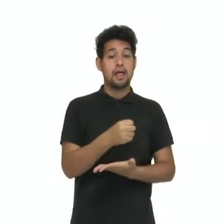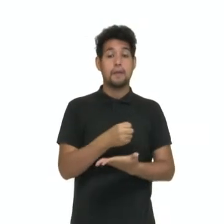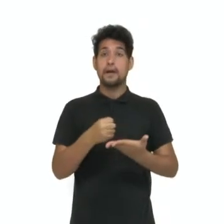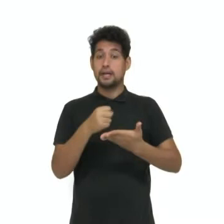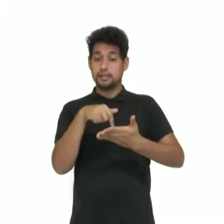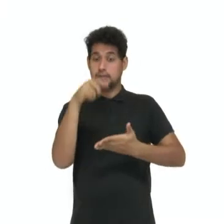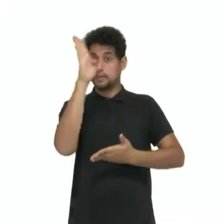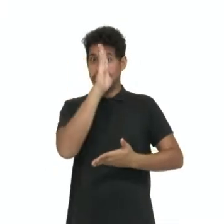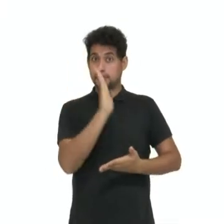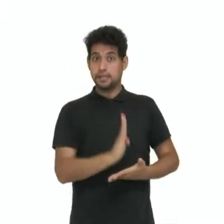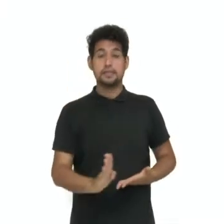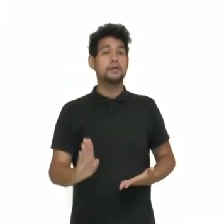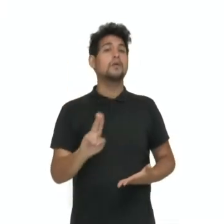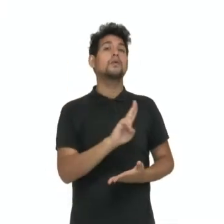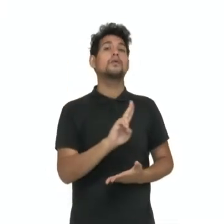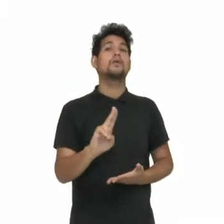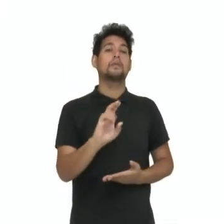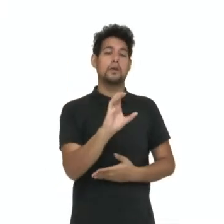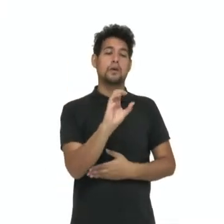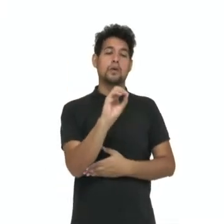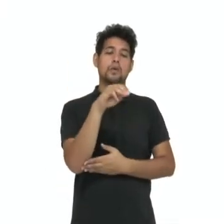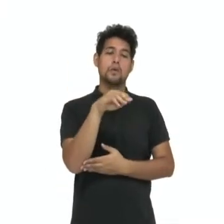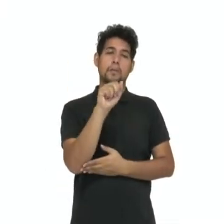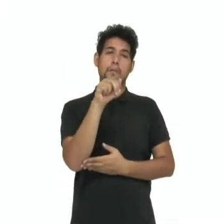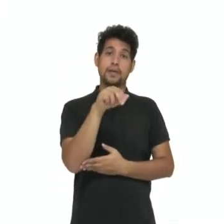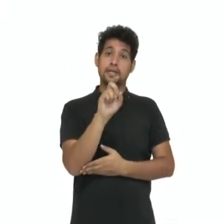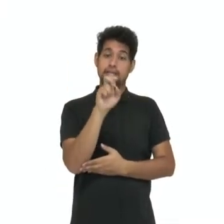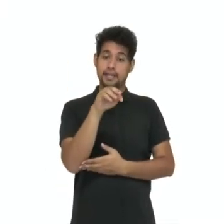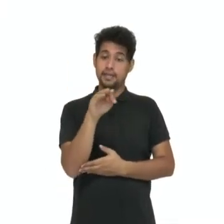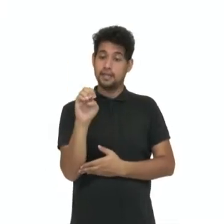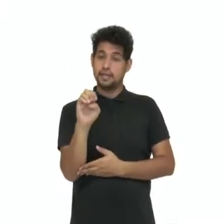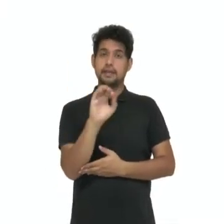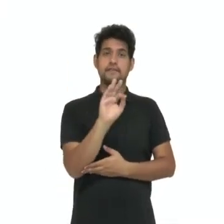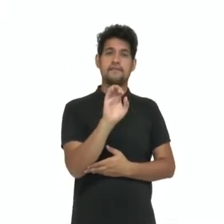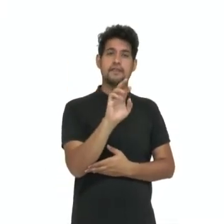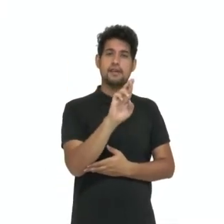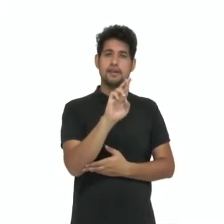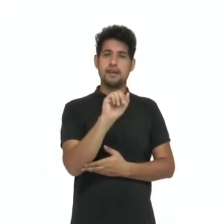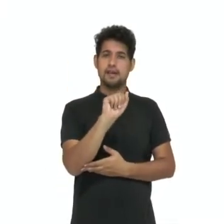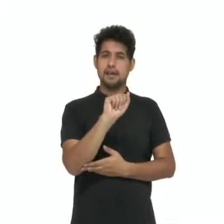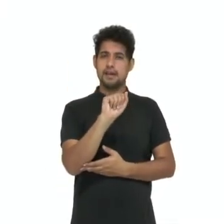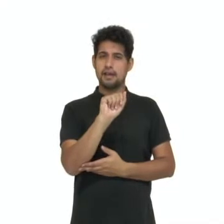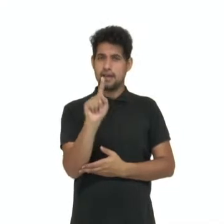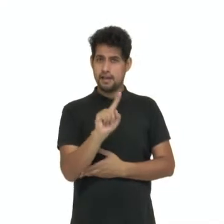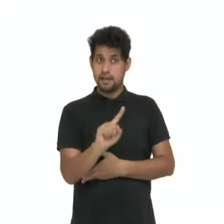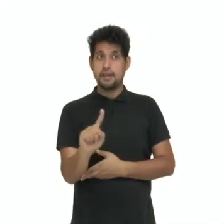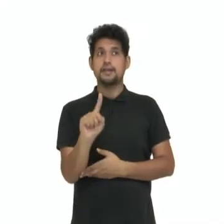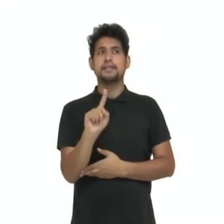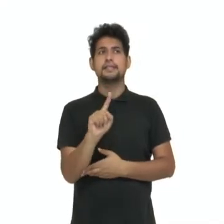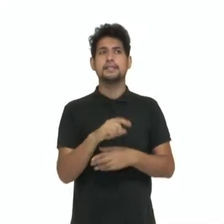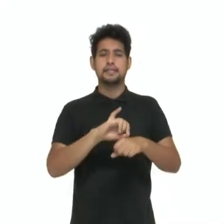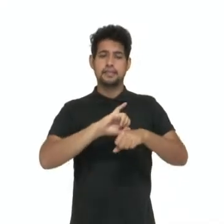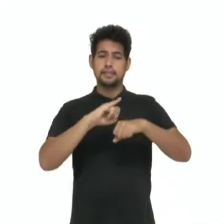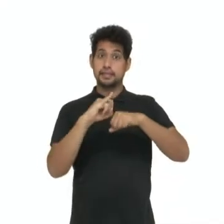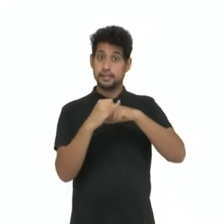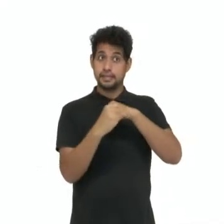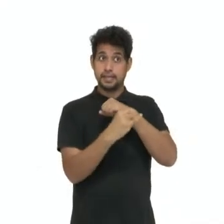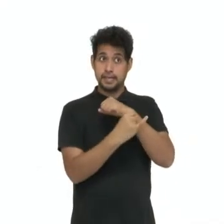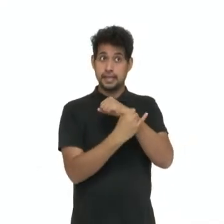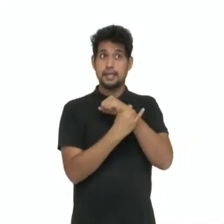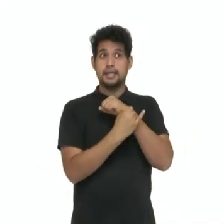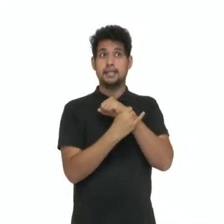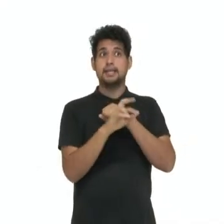a base chamada Comandante Ferraz. Essa base então está na ilha Rei George, ok? Próxima à Península